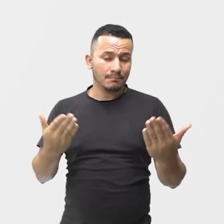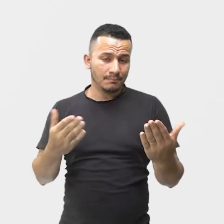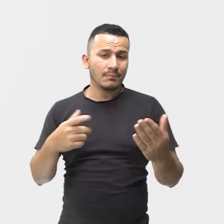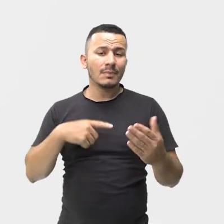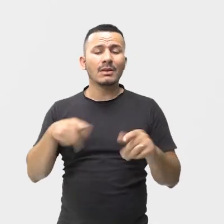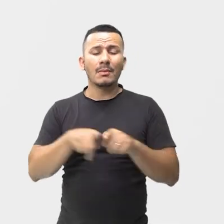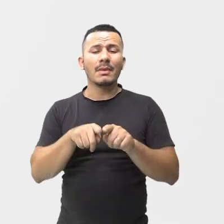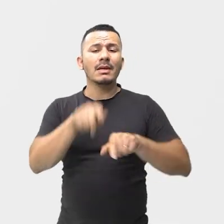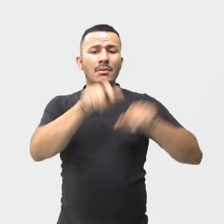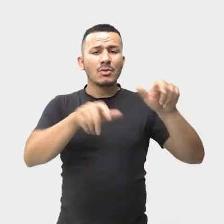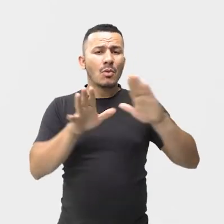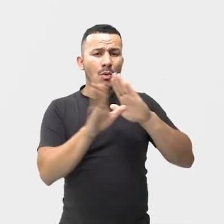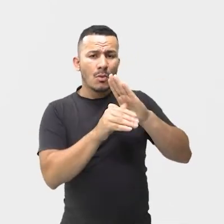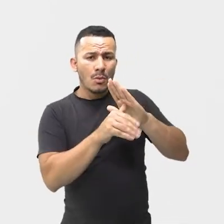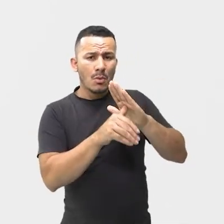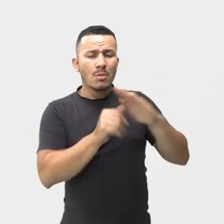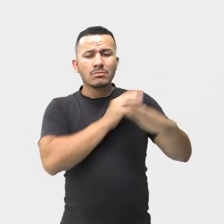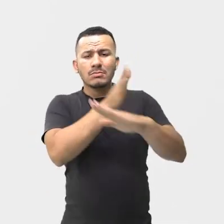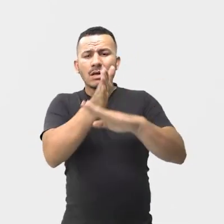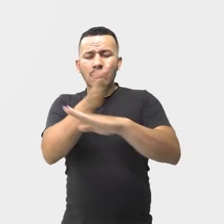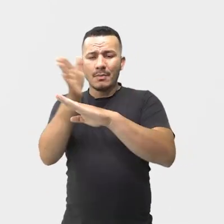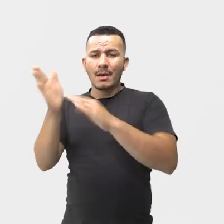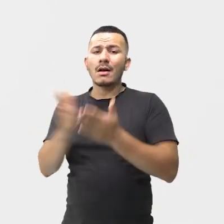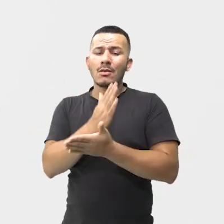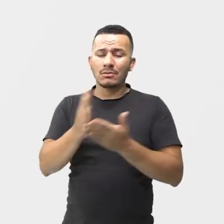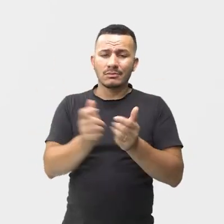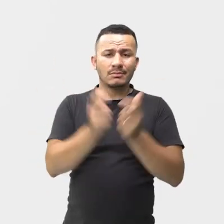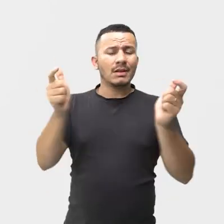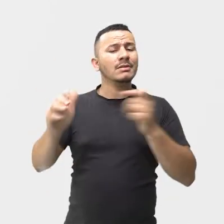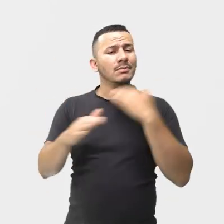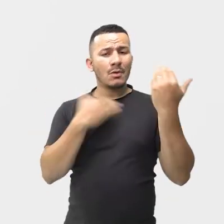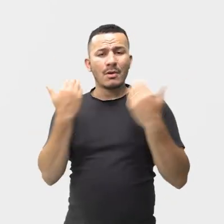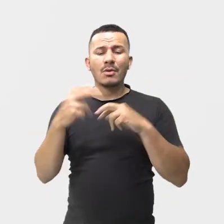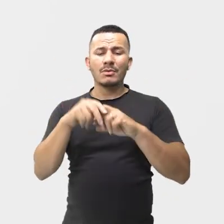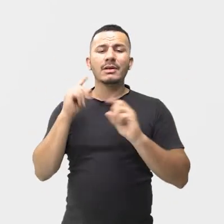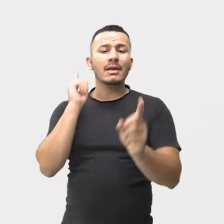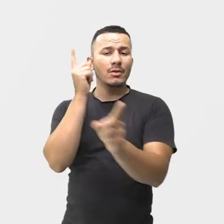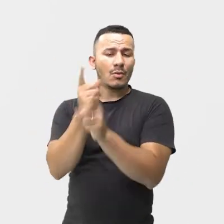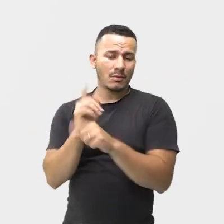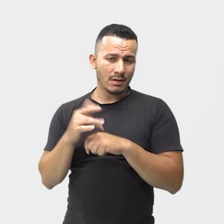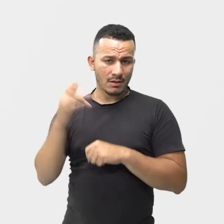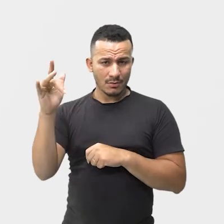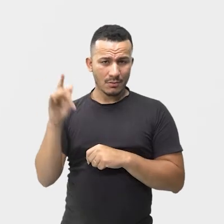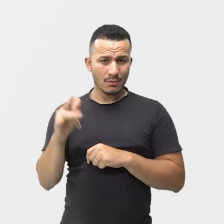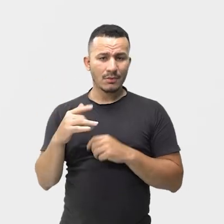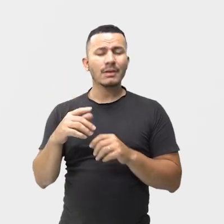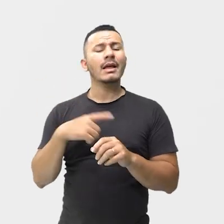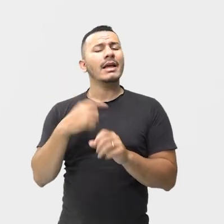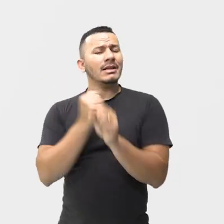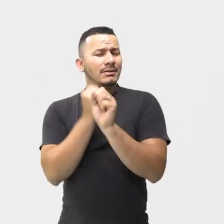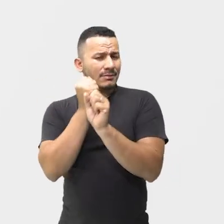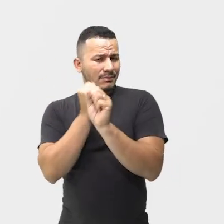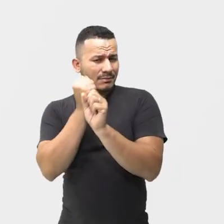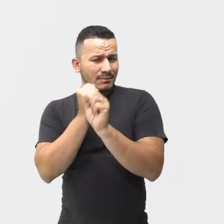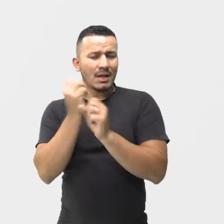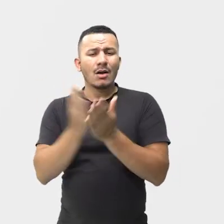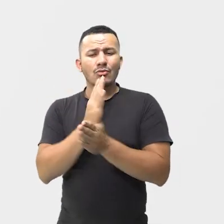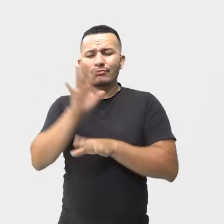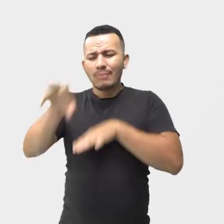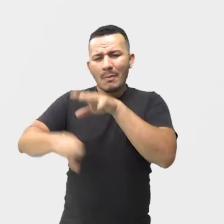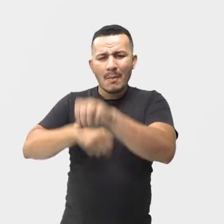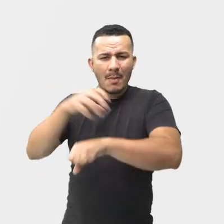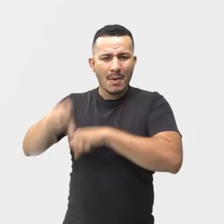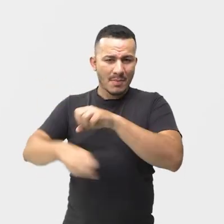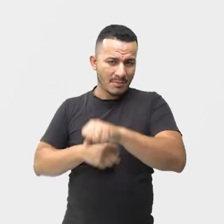havia muitos ladrões de túmulos e muitos morreram, né, procurando. E foram muitos e muitos túmulos também